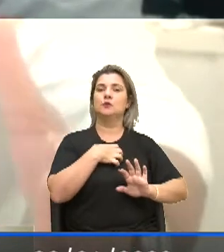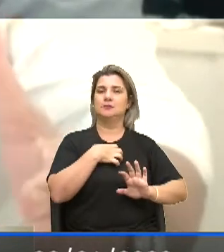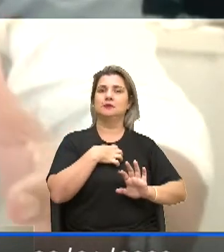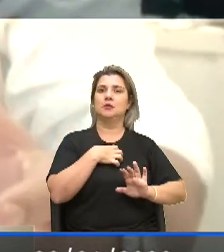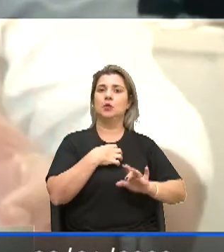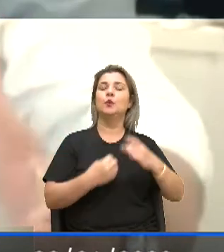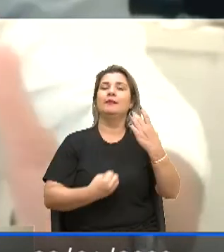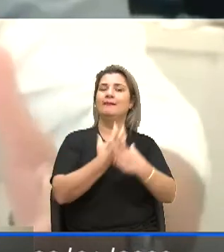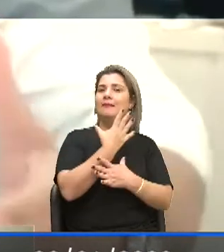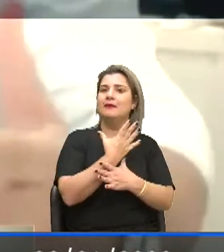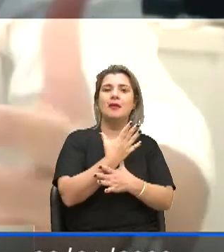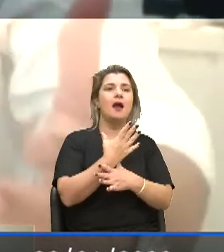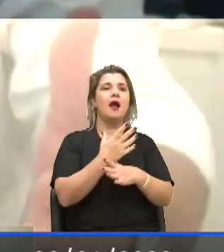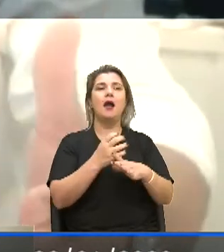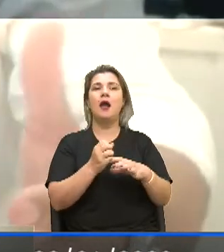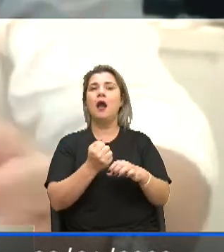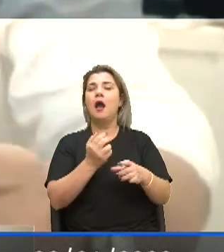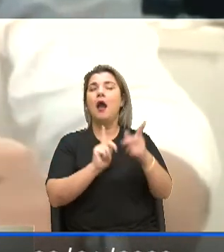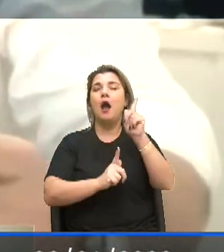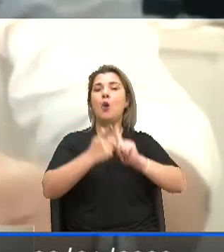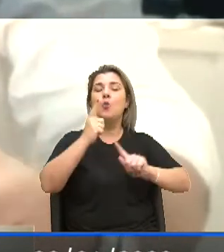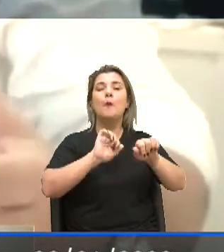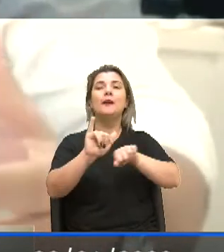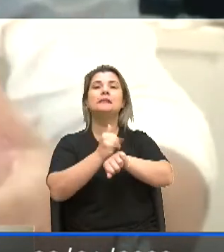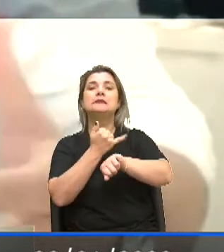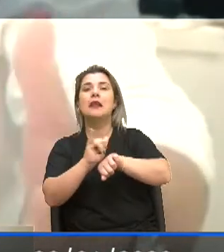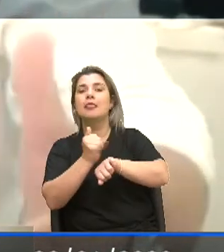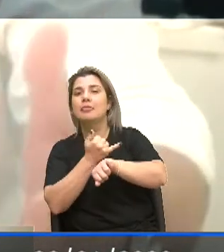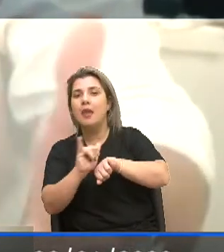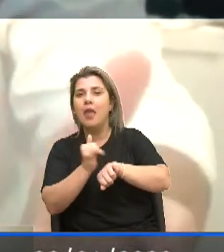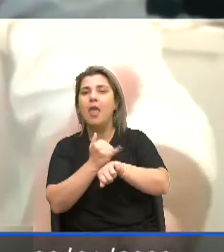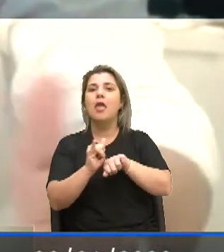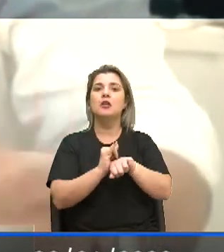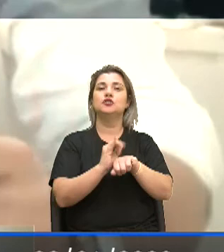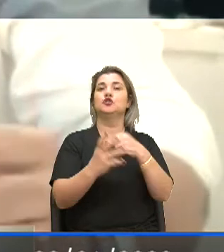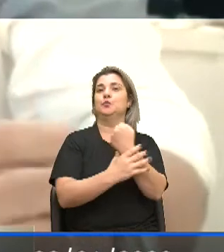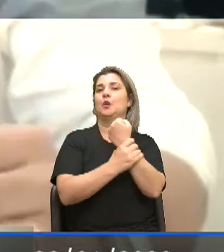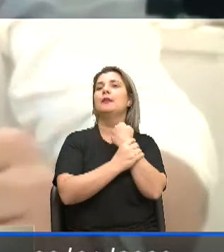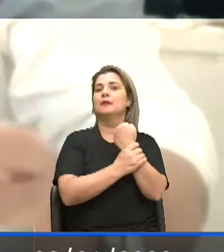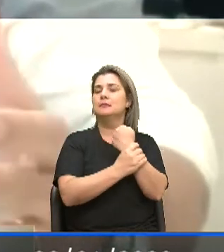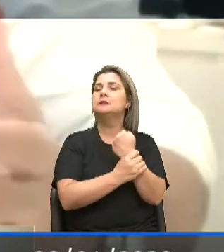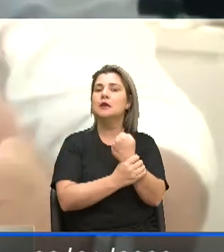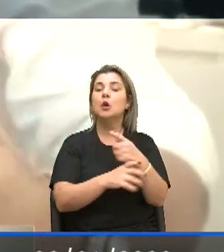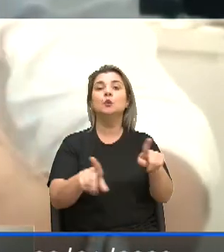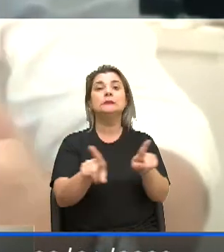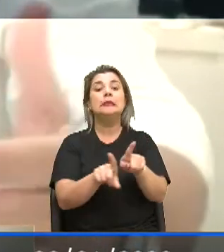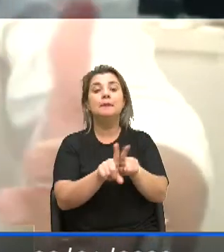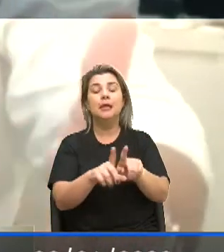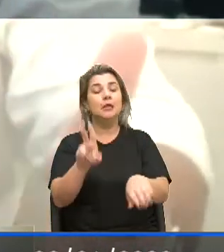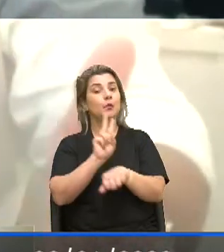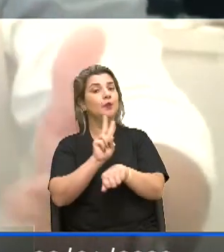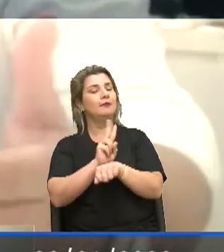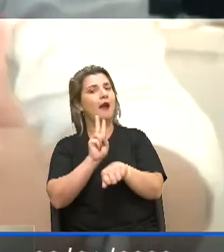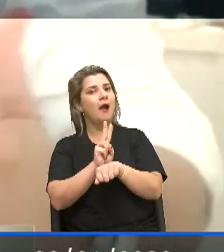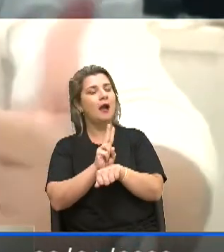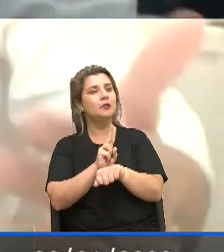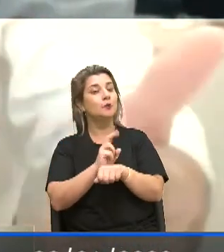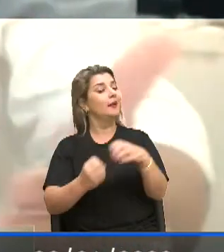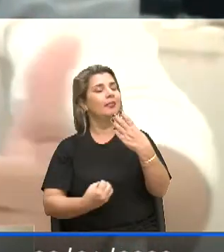de um norte, tivemos o cuidado de também não entrar em algumas especificidades, porque entendemos que